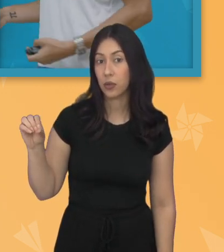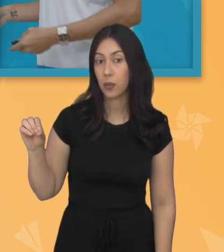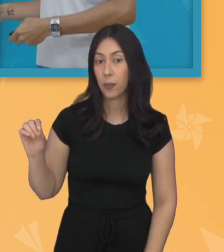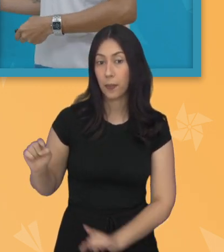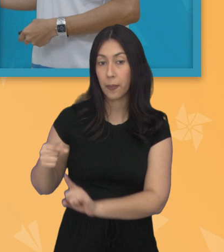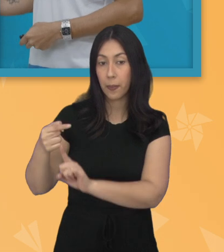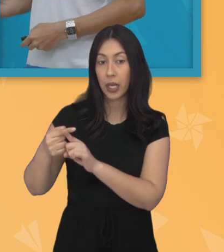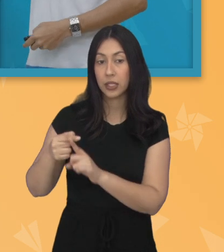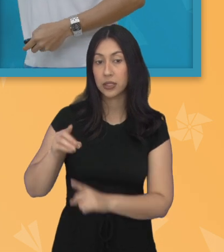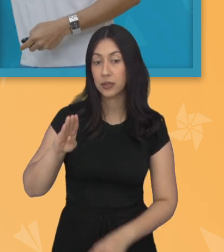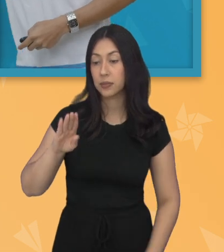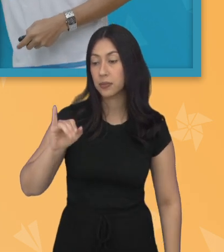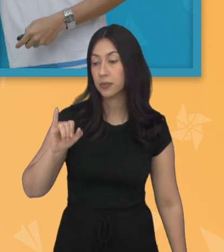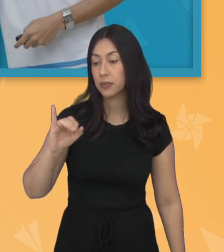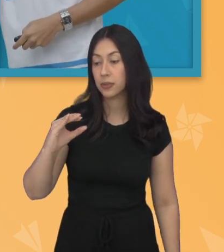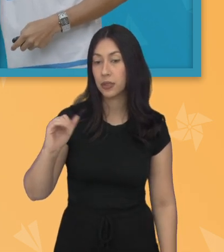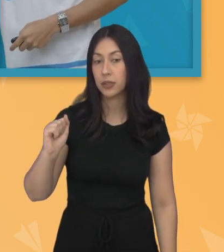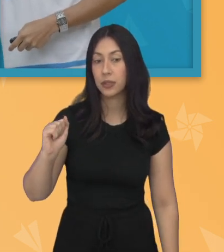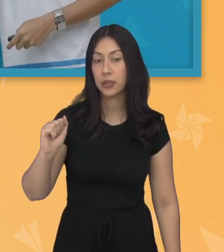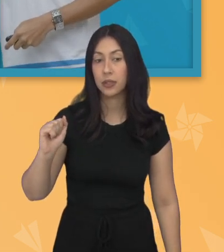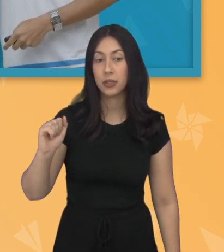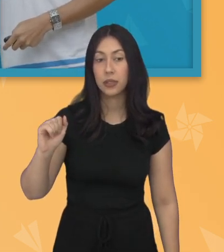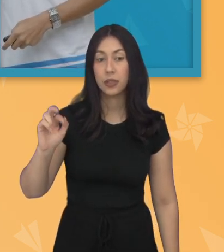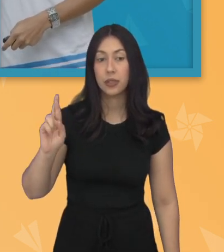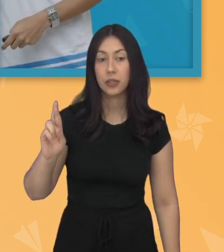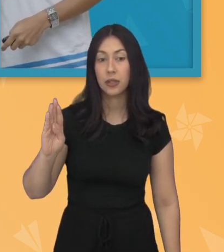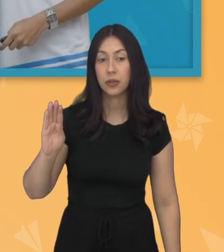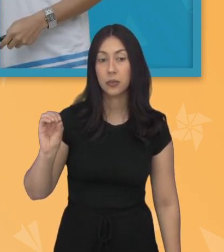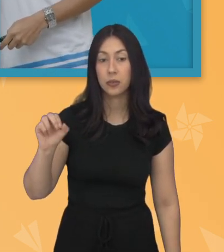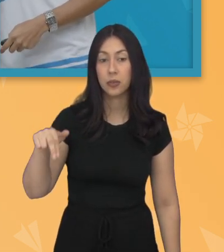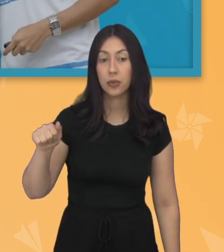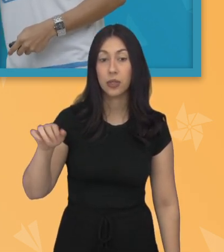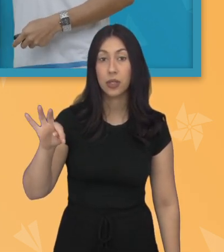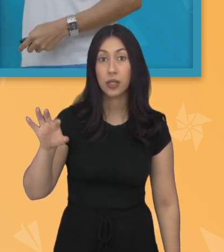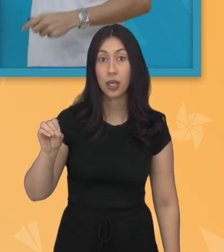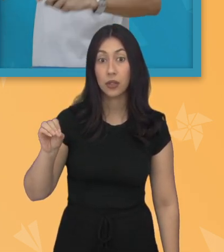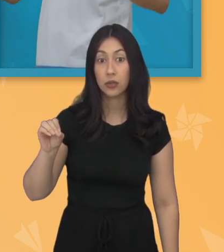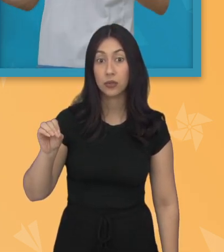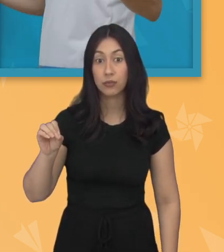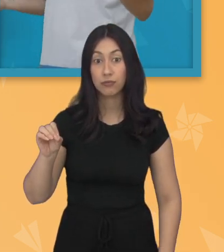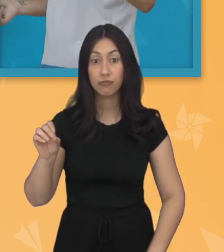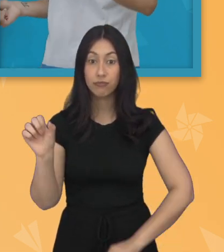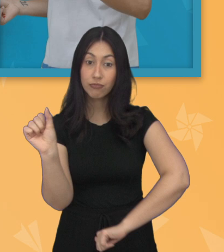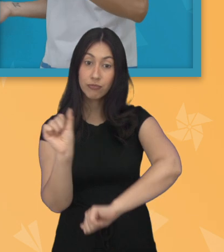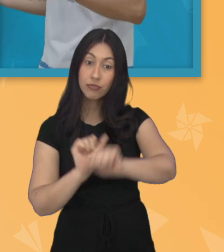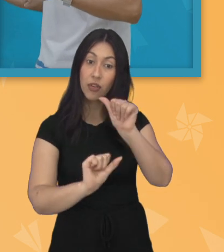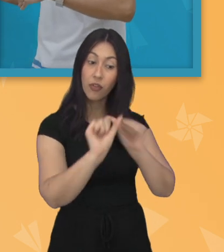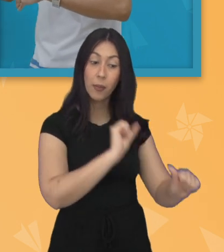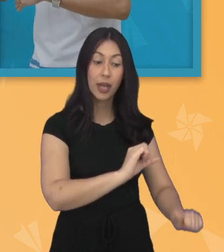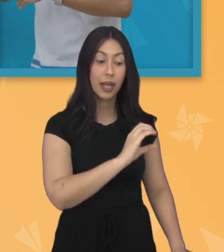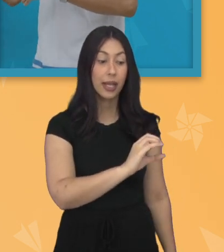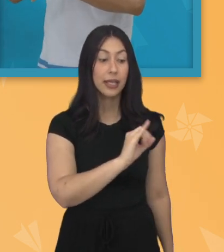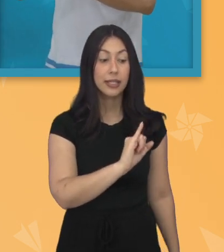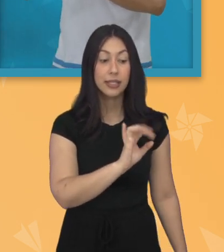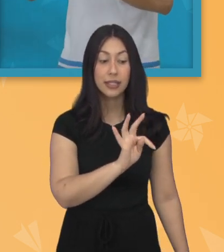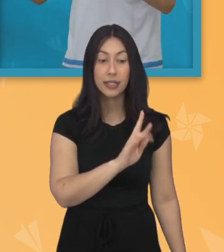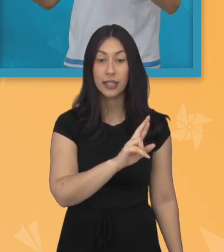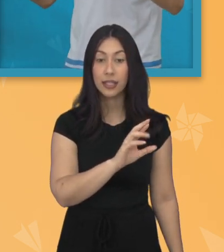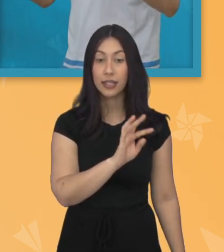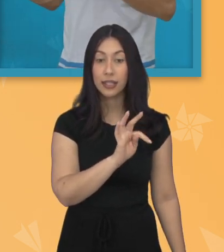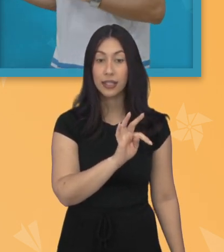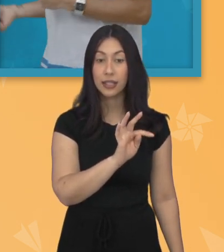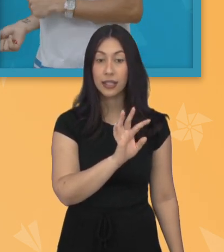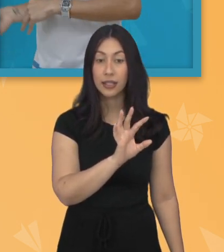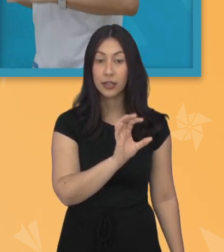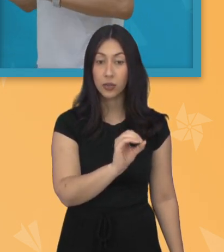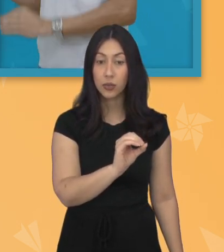sódio, aqui na setinha os dois reagentes, eles vão formar o quê? Citrato de sódio, água e